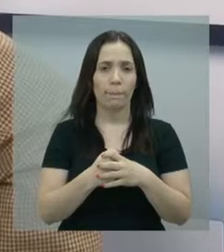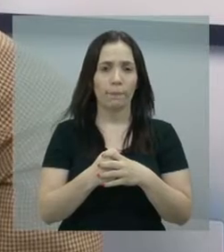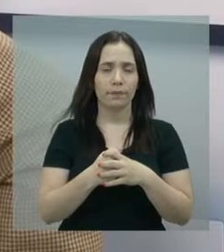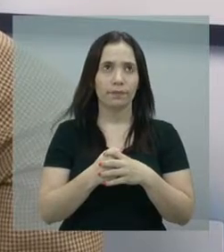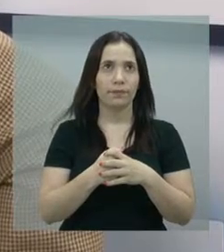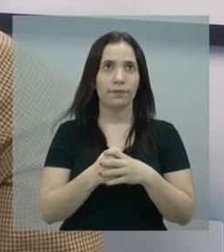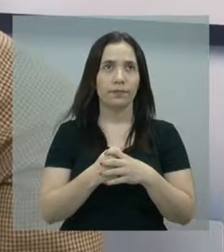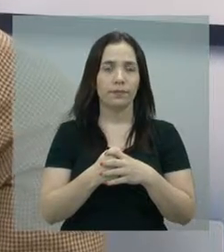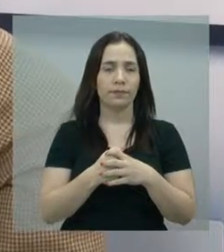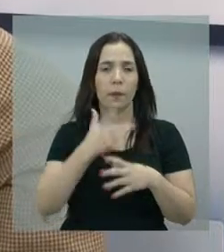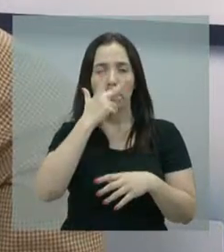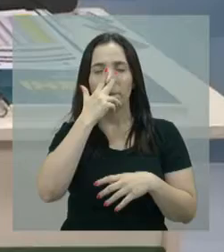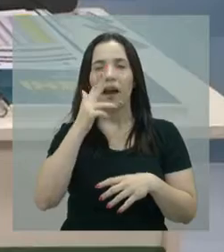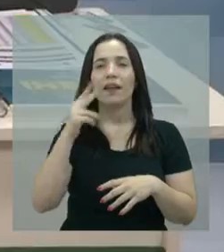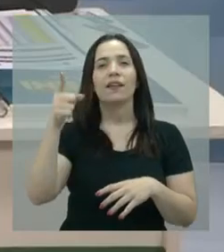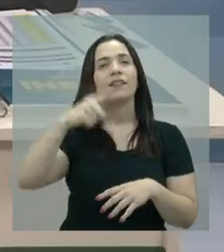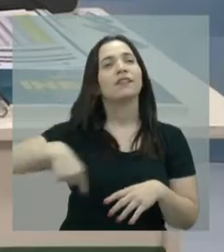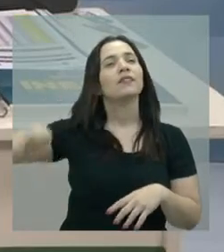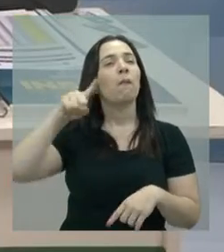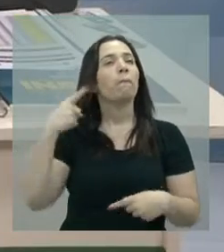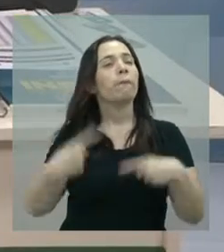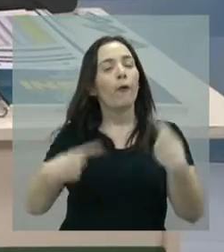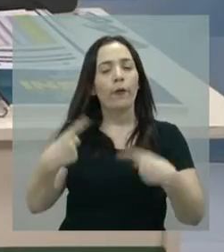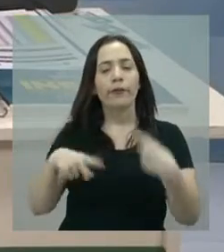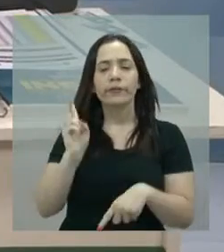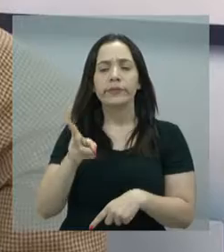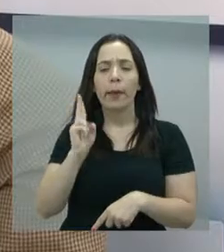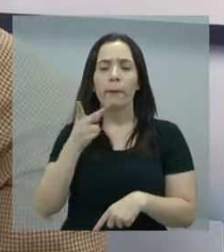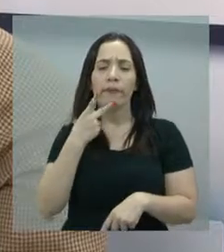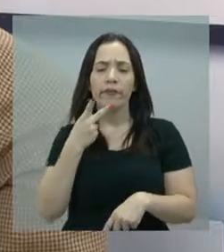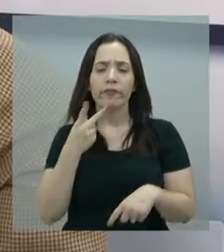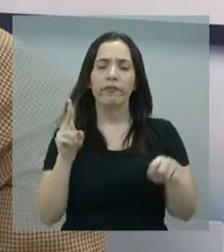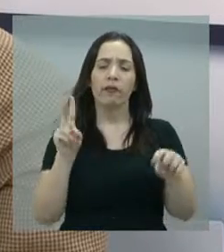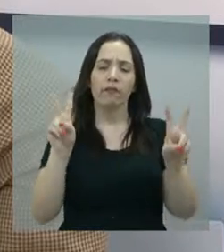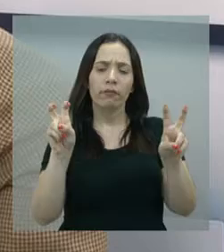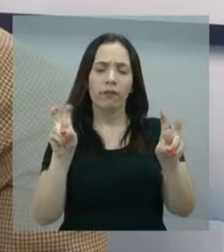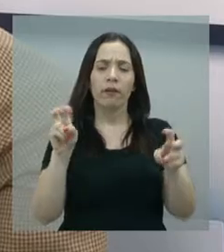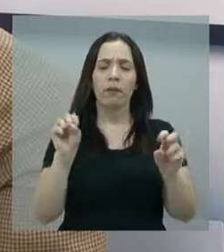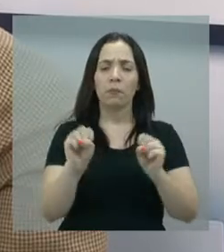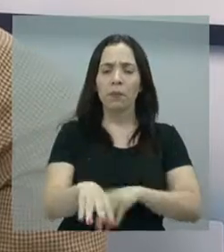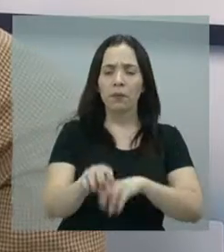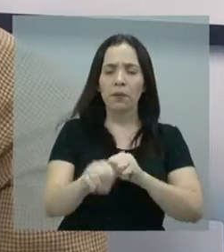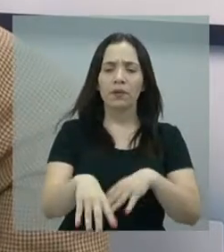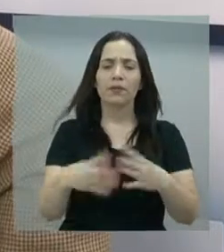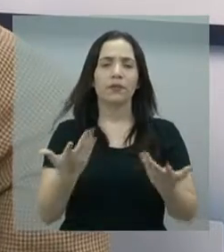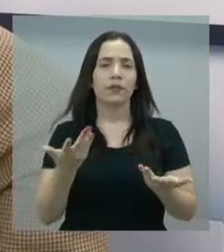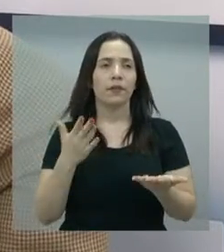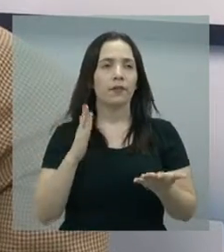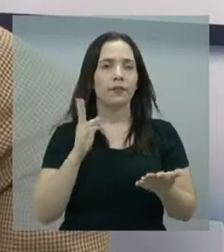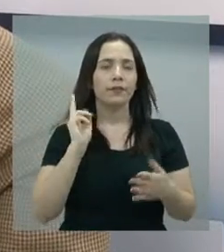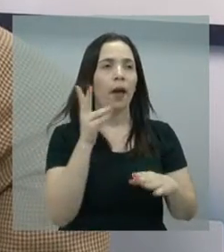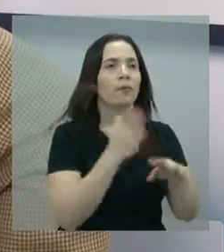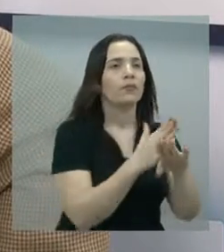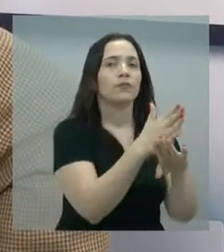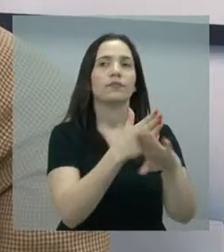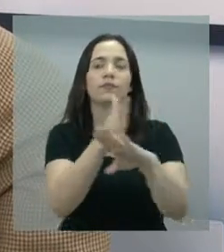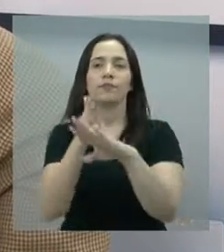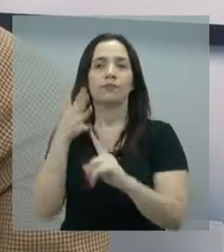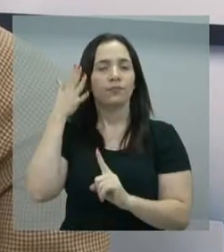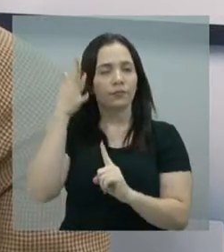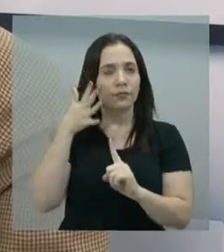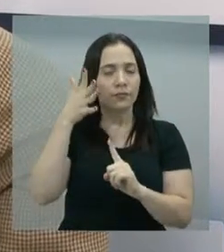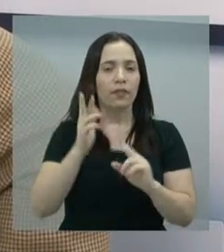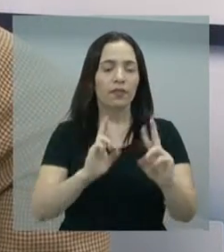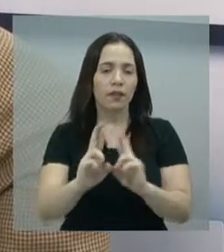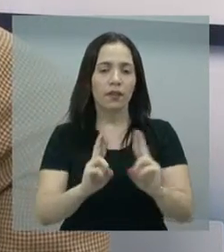parece clichê, todo político vai falar em qualquer lugar, discurso, ou numa entrevista